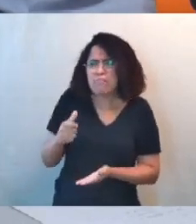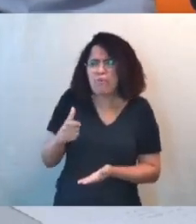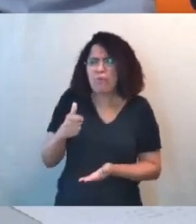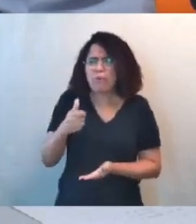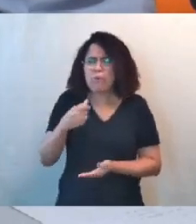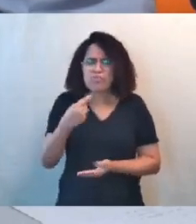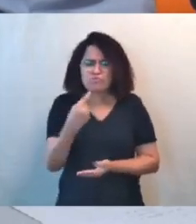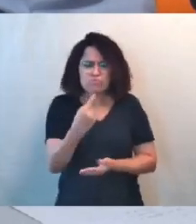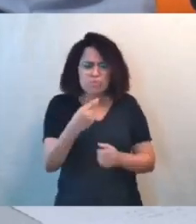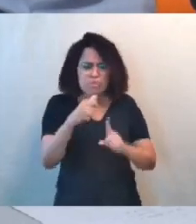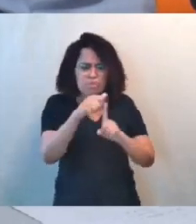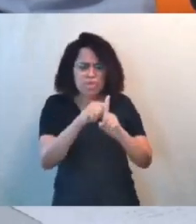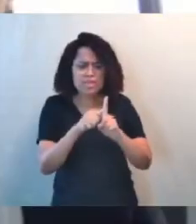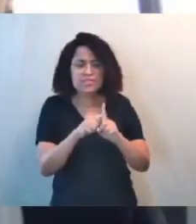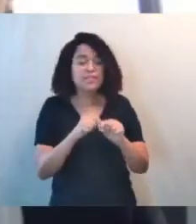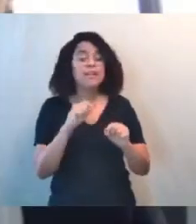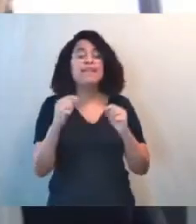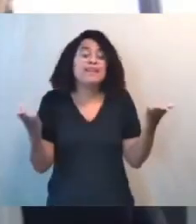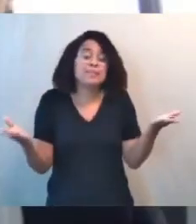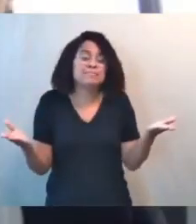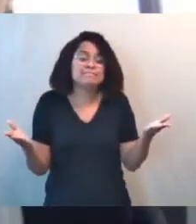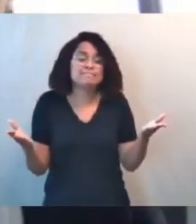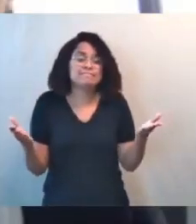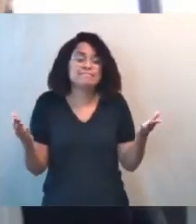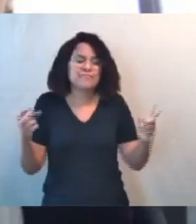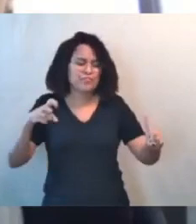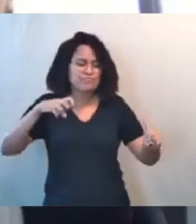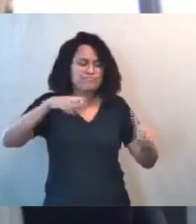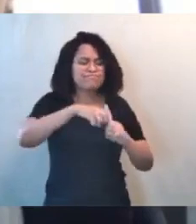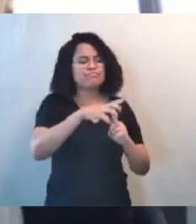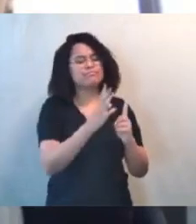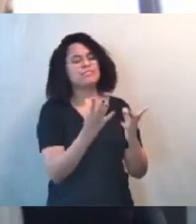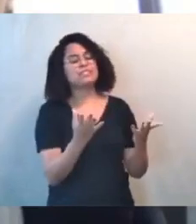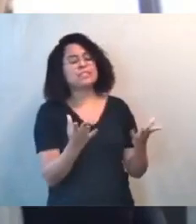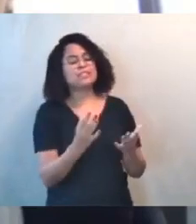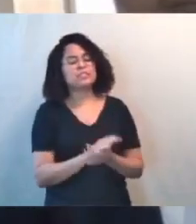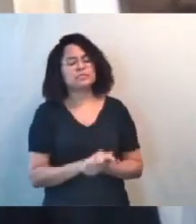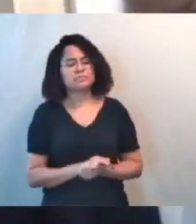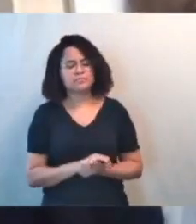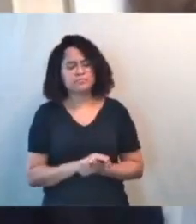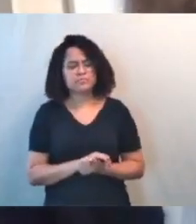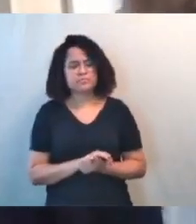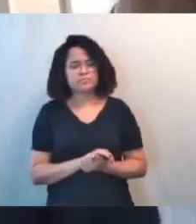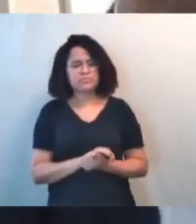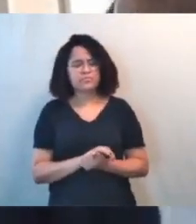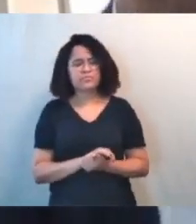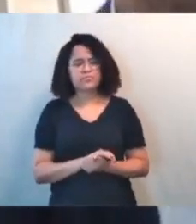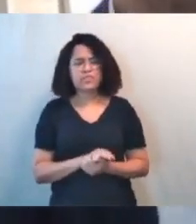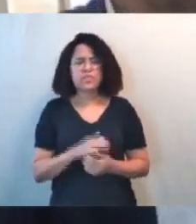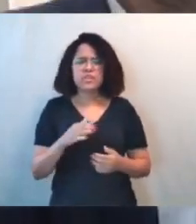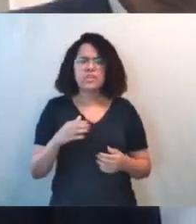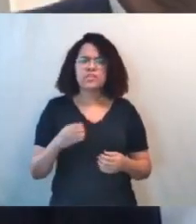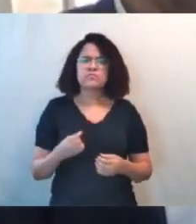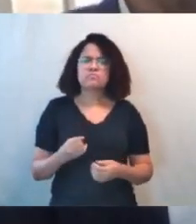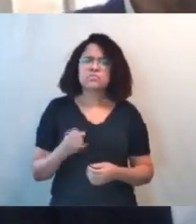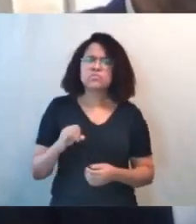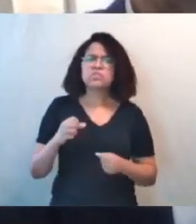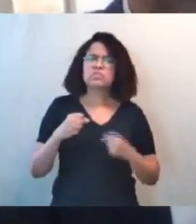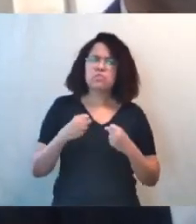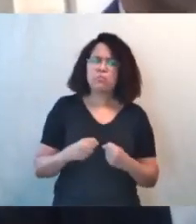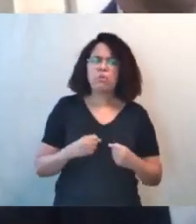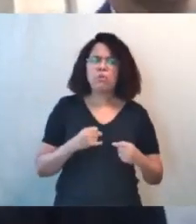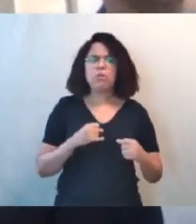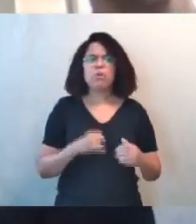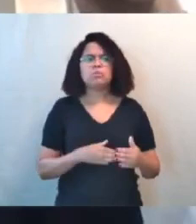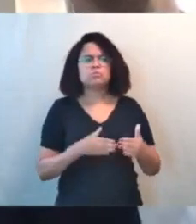Estação São Gabriel por conta dessas linhas. Relatora, se eu puder só fazer uma intervenção breve, a senhora me escuta